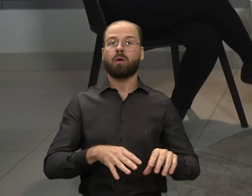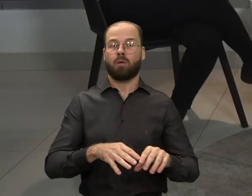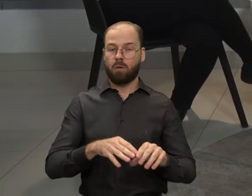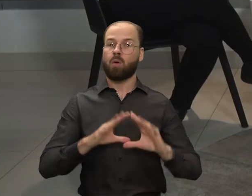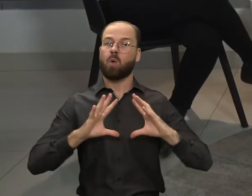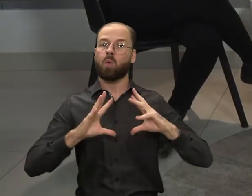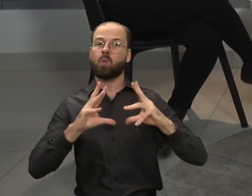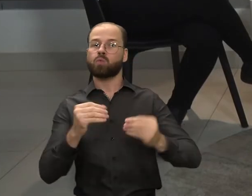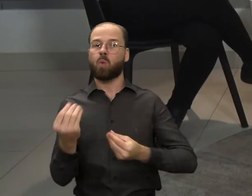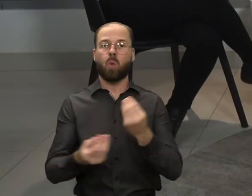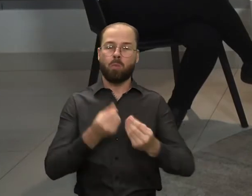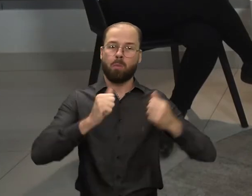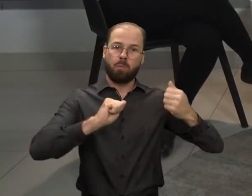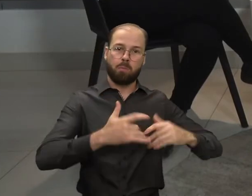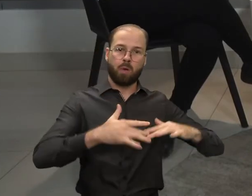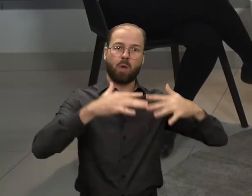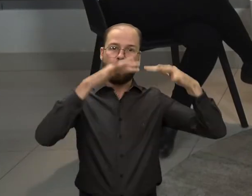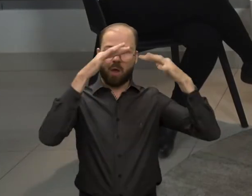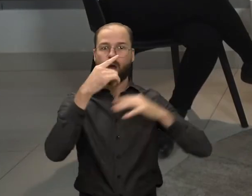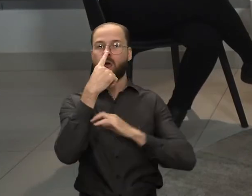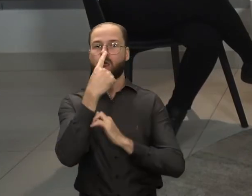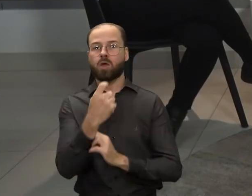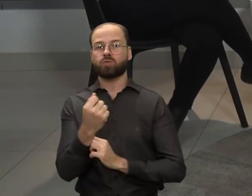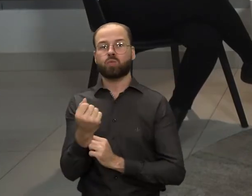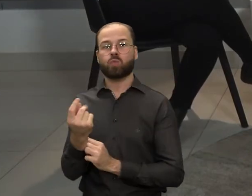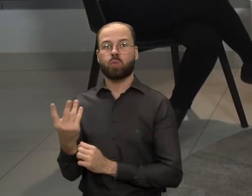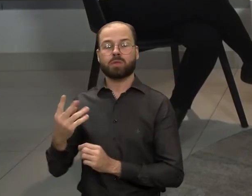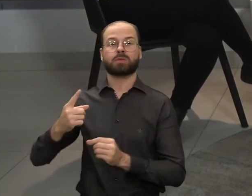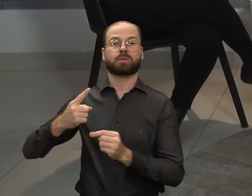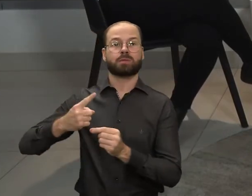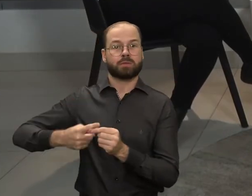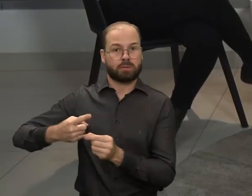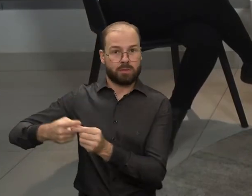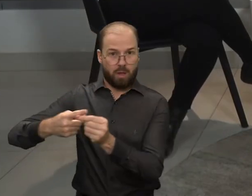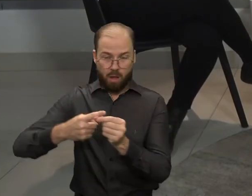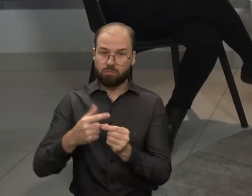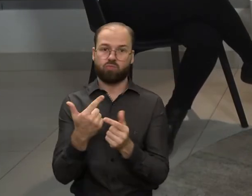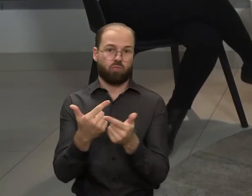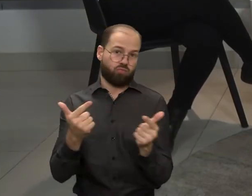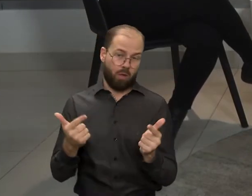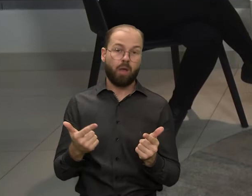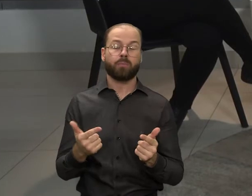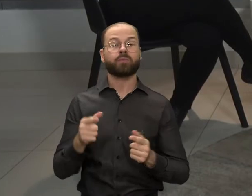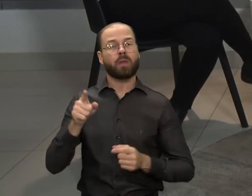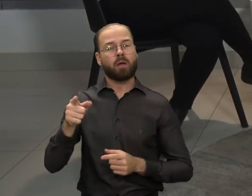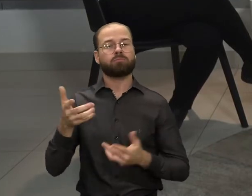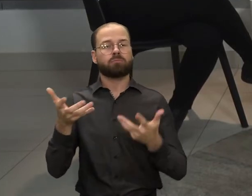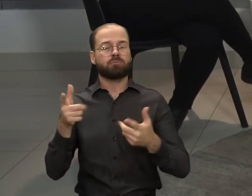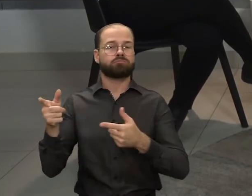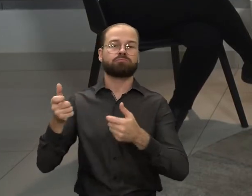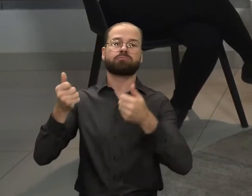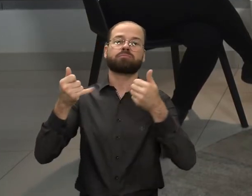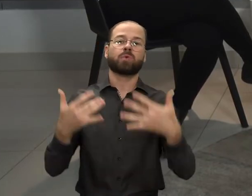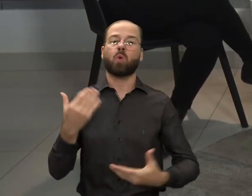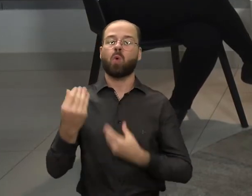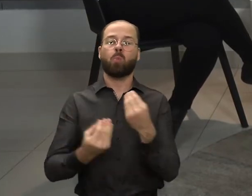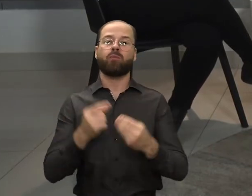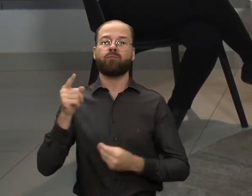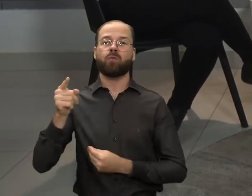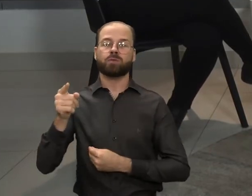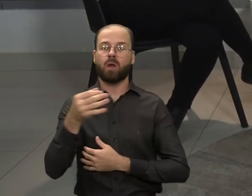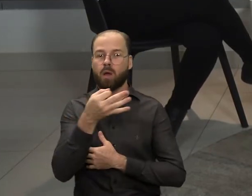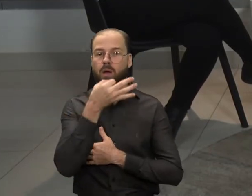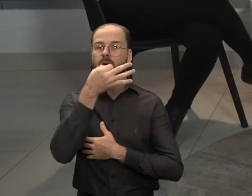dos lixões, que a maior parte das cidades não tem aterros como já deveriam ter. Queria que o senhor falasse um pouco disso. Como é que o senhor vê as propostas